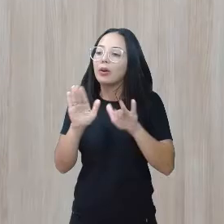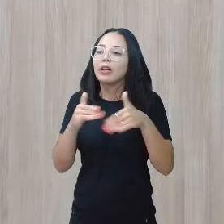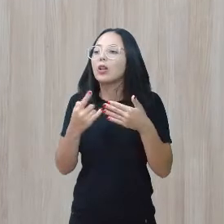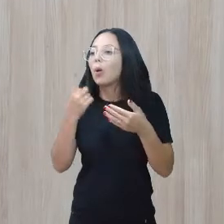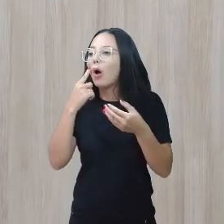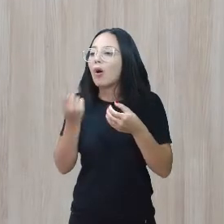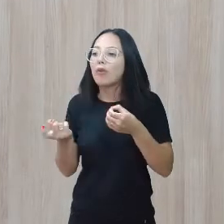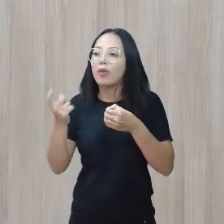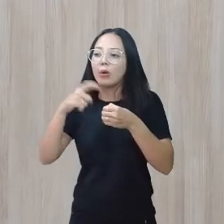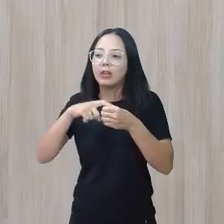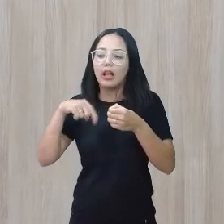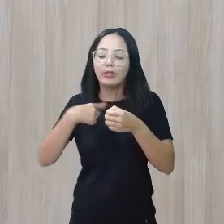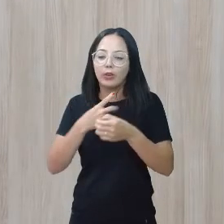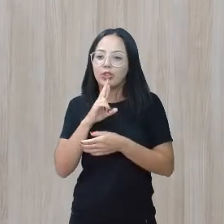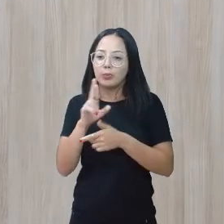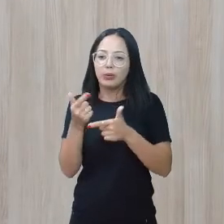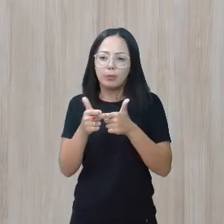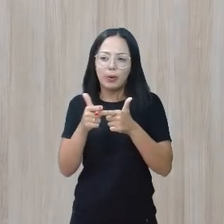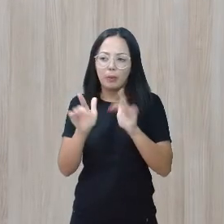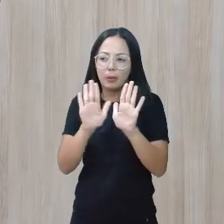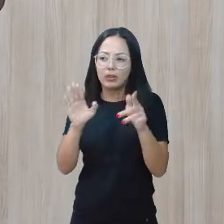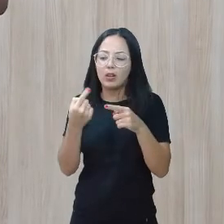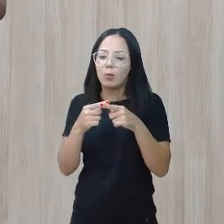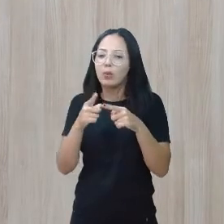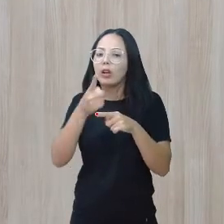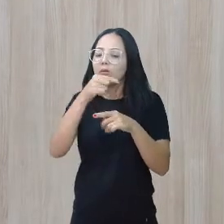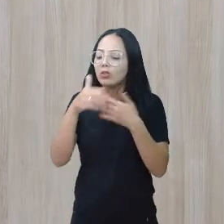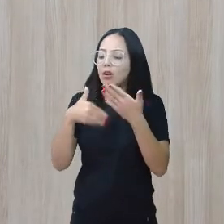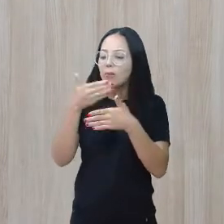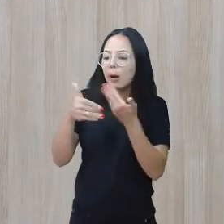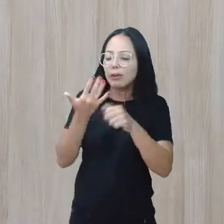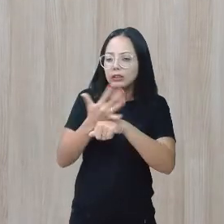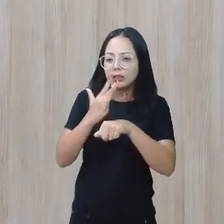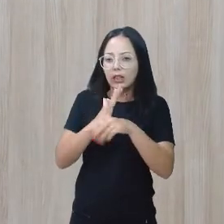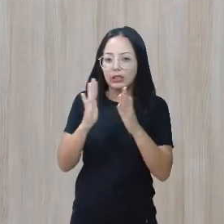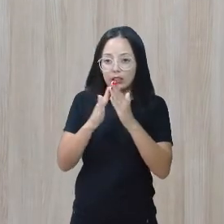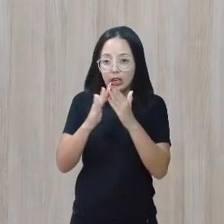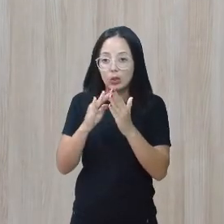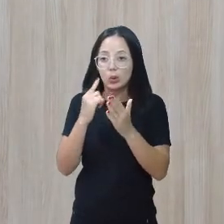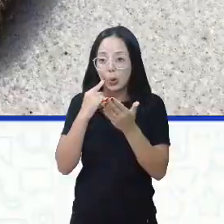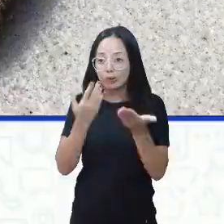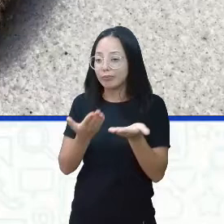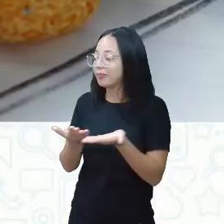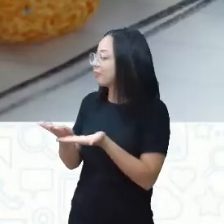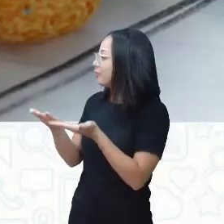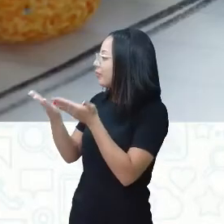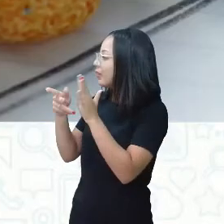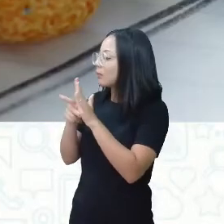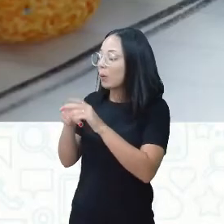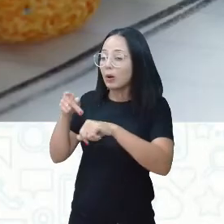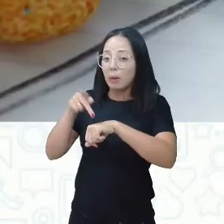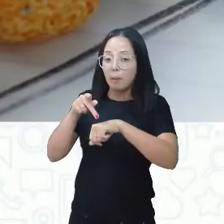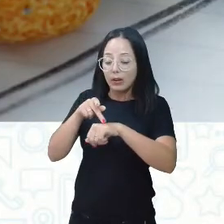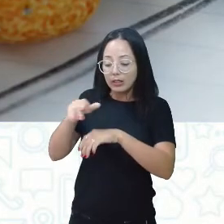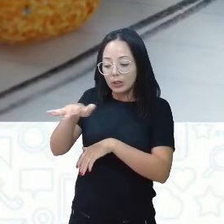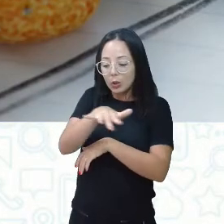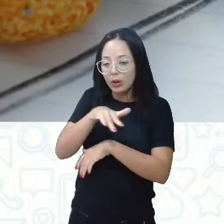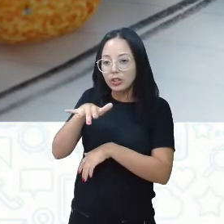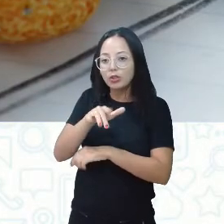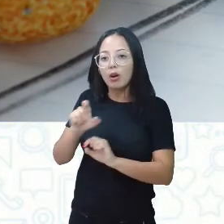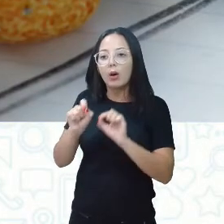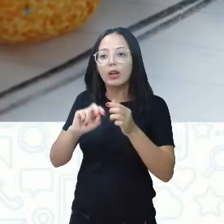voltar aqui. A gente responde, não tem problema. Com o tempo, vocês vão fazendo exercício de casa. Ó, essa pedra vem de uma região isolada. É um